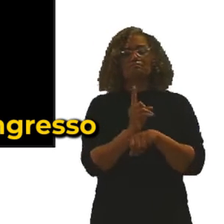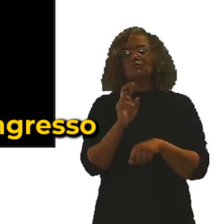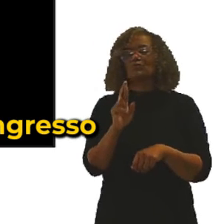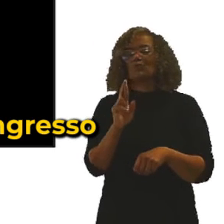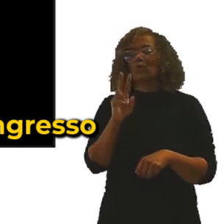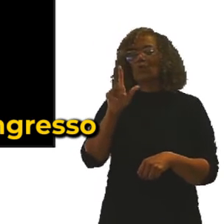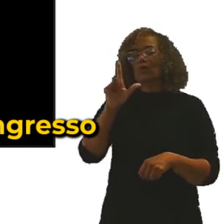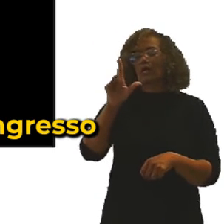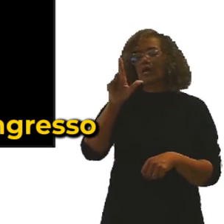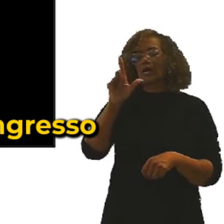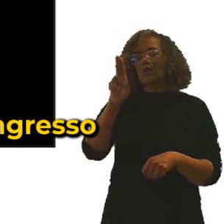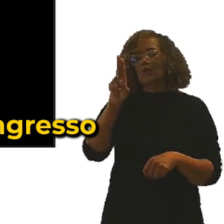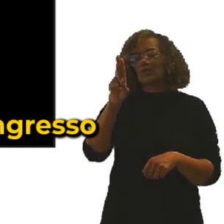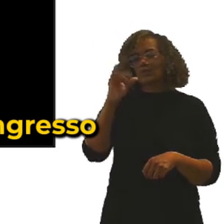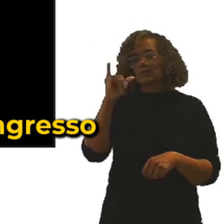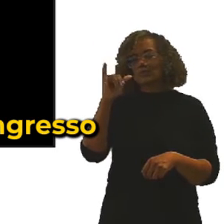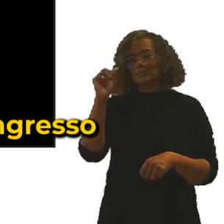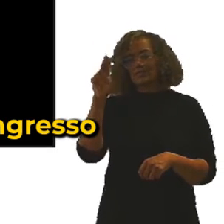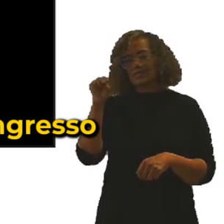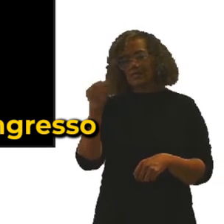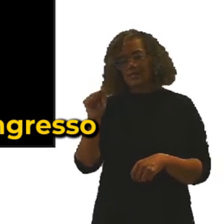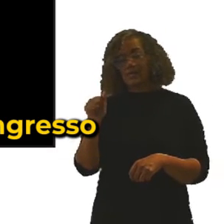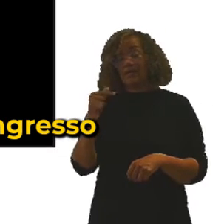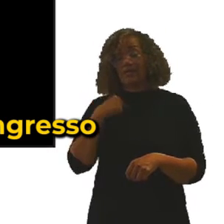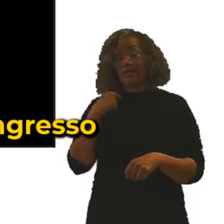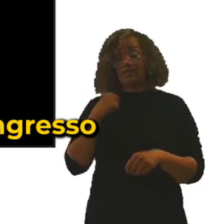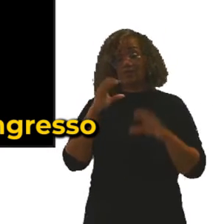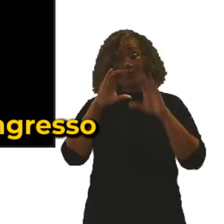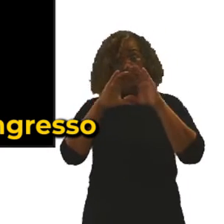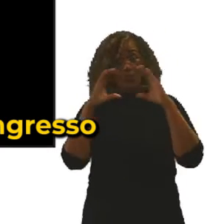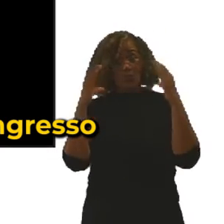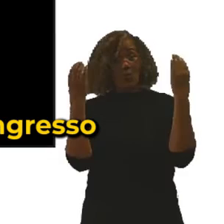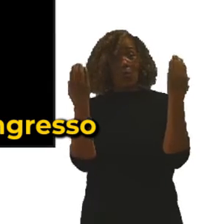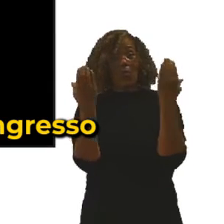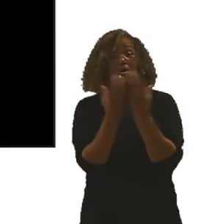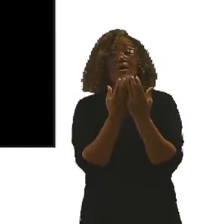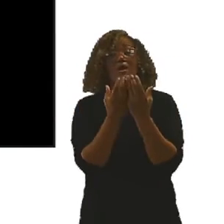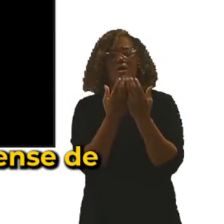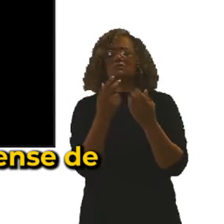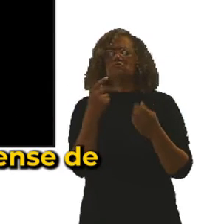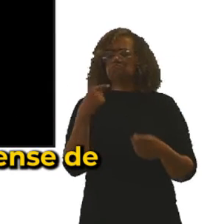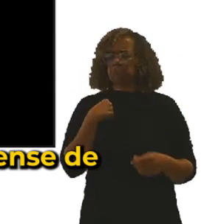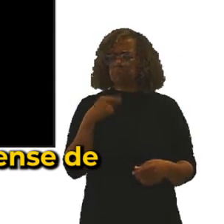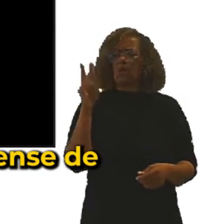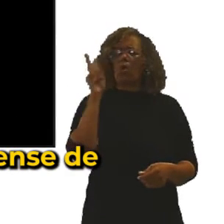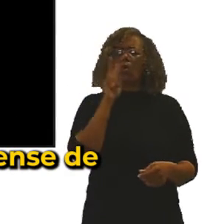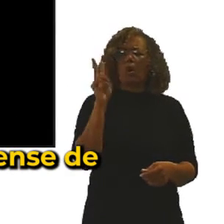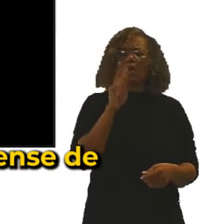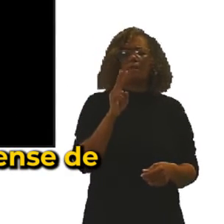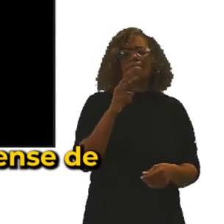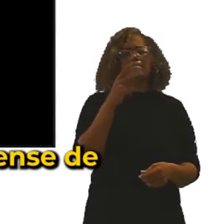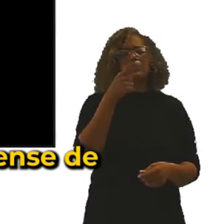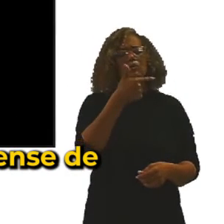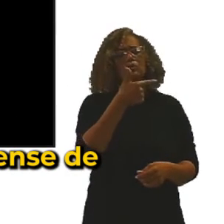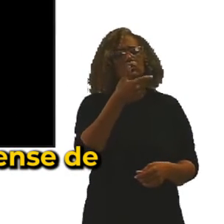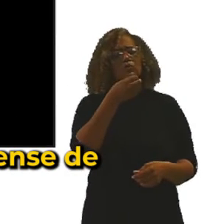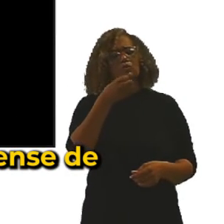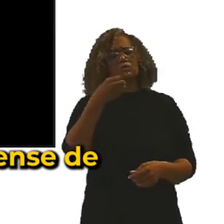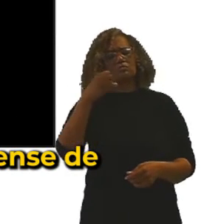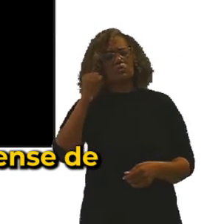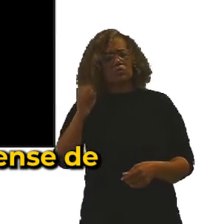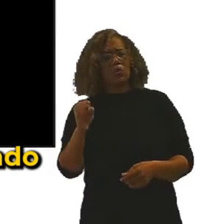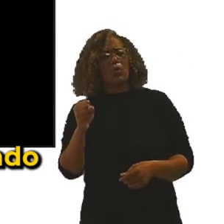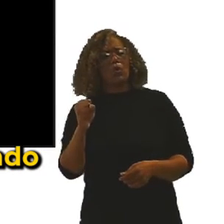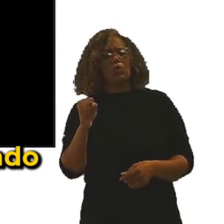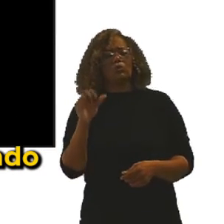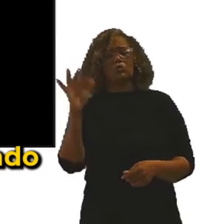fórum, num primeiro congresso internacional, e eu me lembro muito bem, foi em 2008 e foi na Universidade Complutense